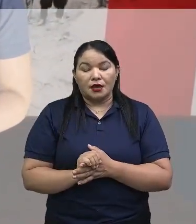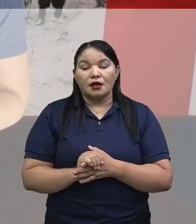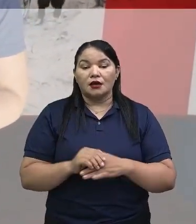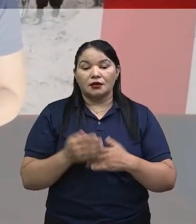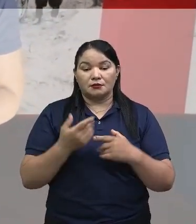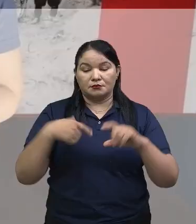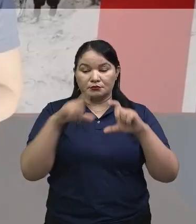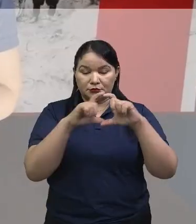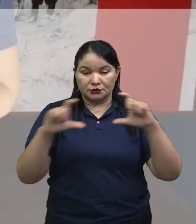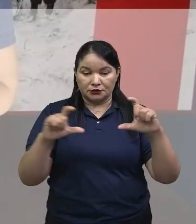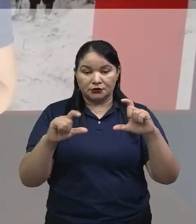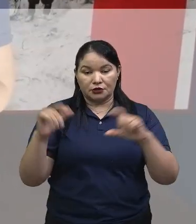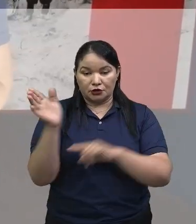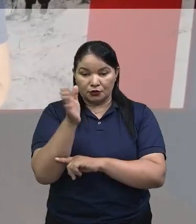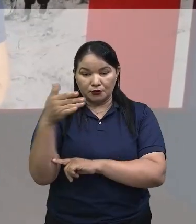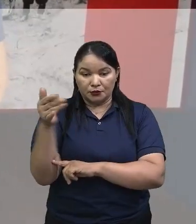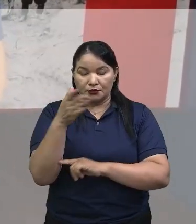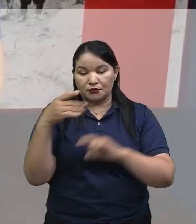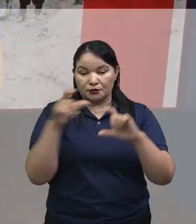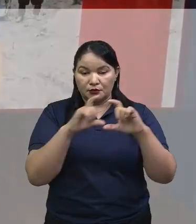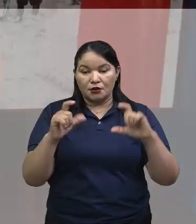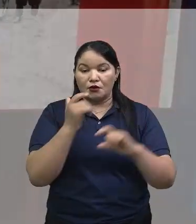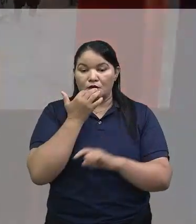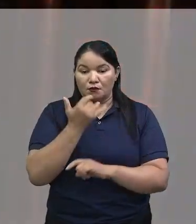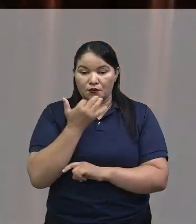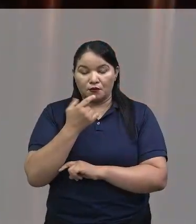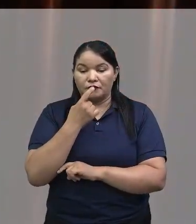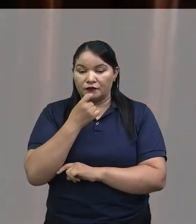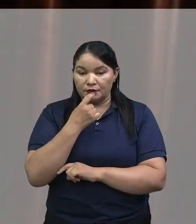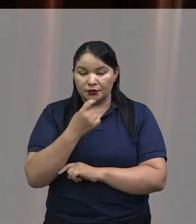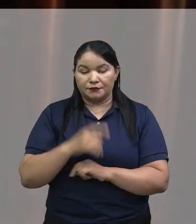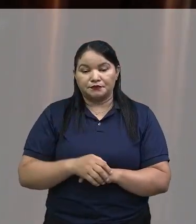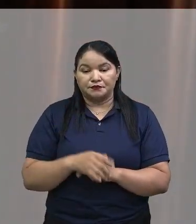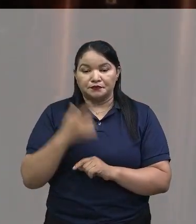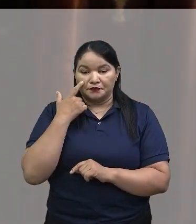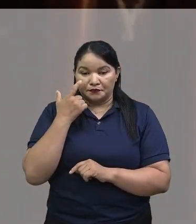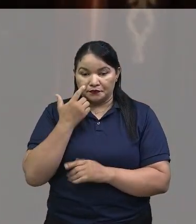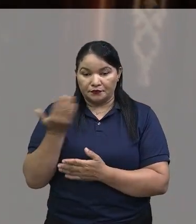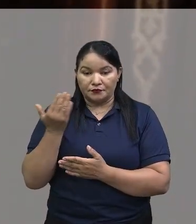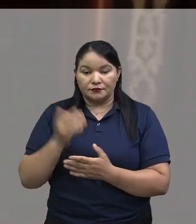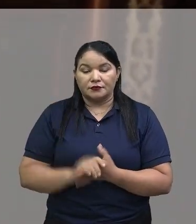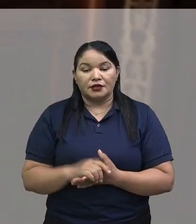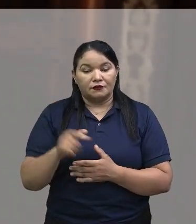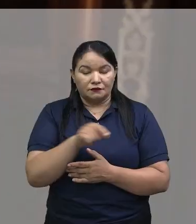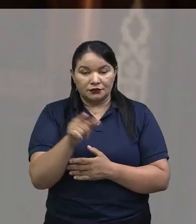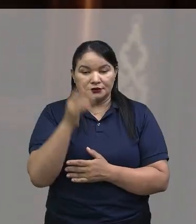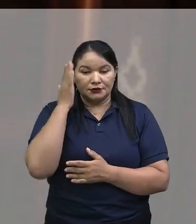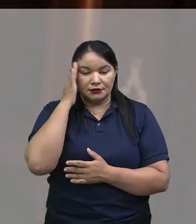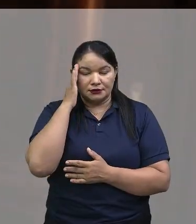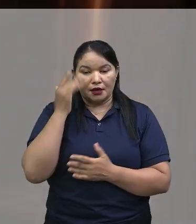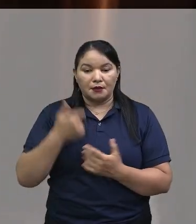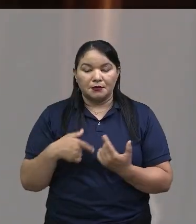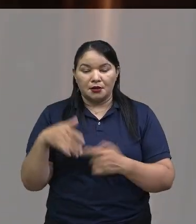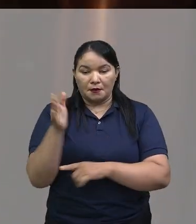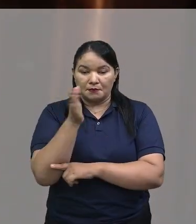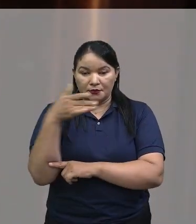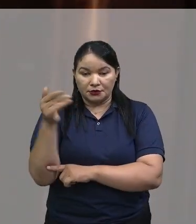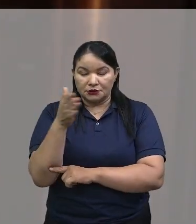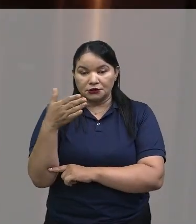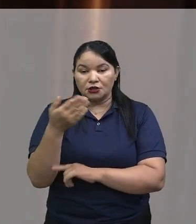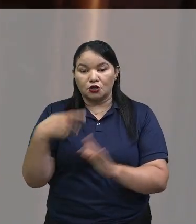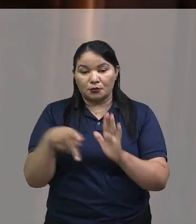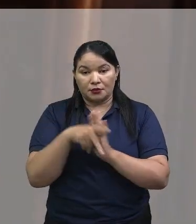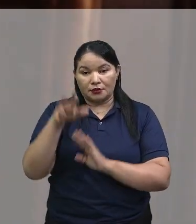bandeira do Amazonas com a cor vermelha. Isso mesmo, a bandeira do Amazonas, como vocês já sabem, né? Aquela bandeira que tem